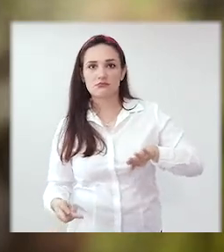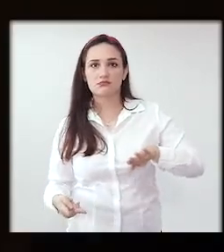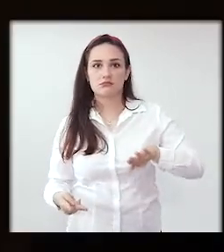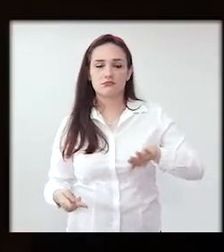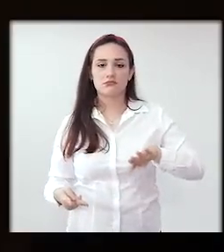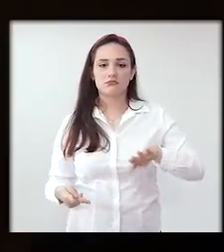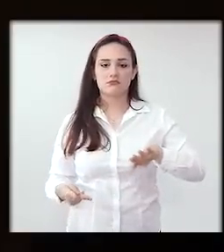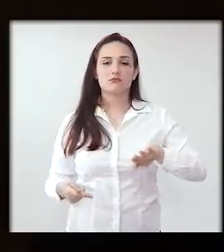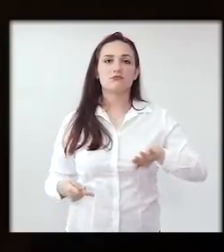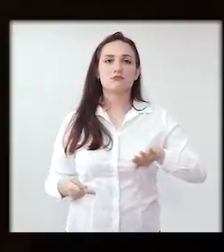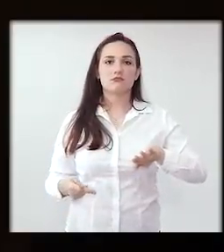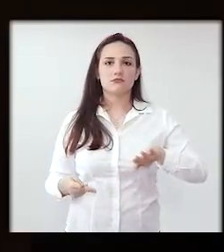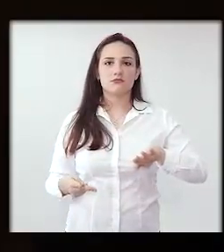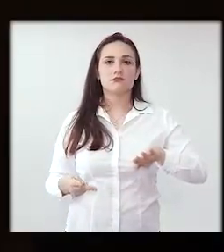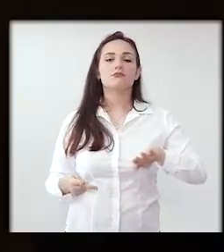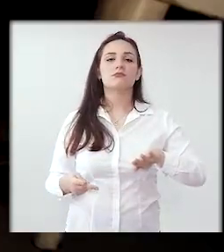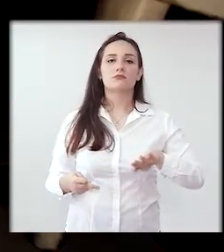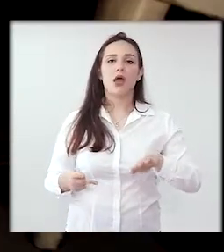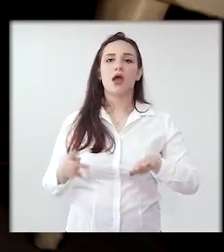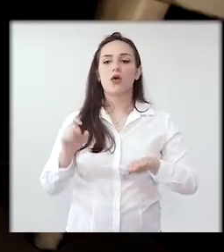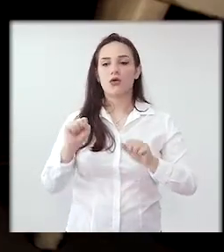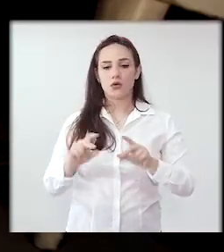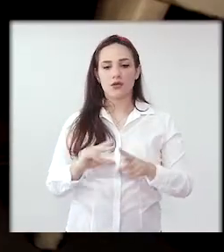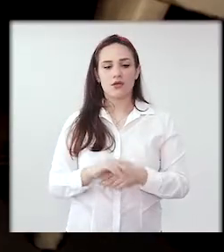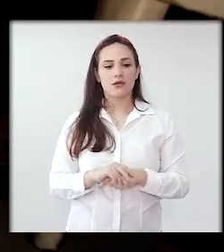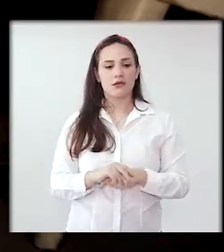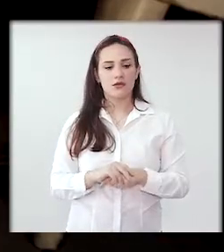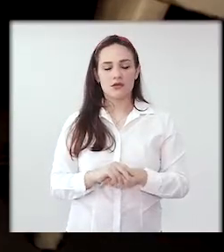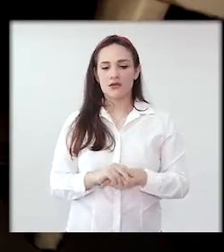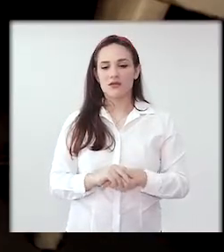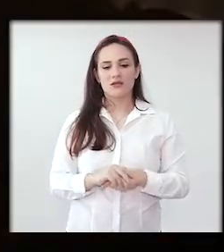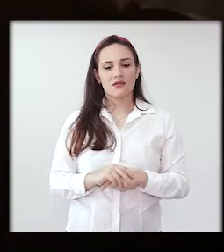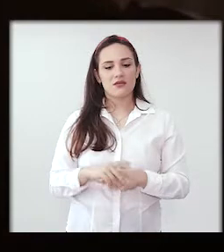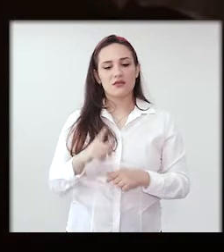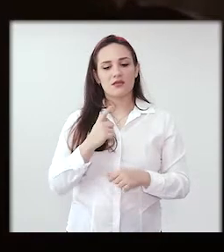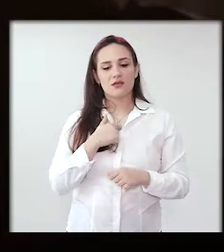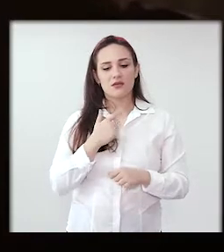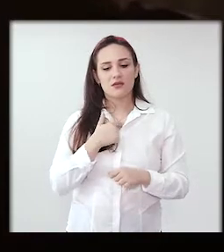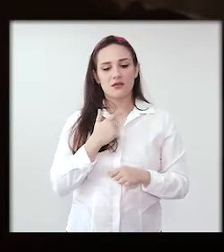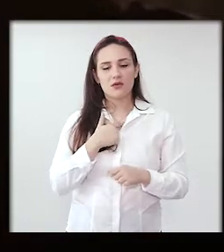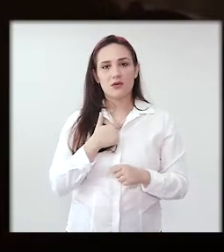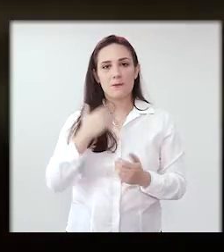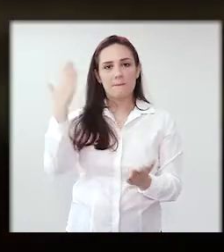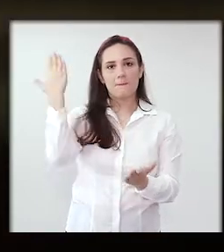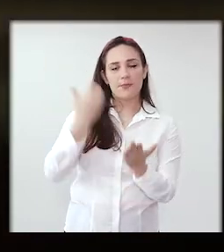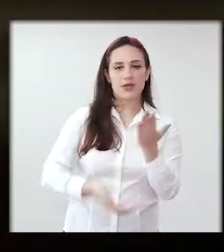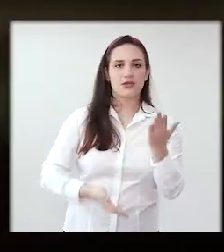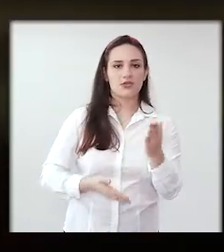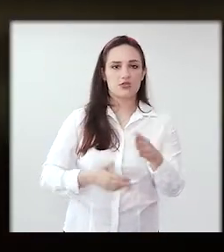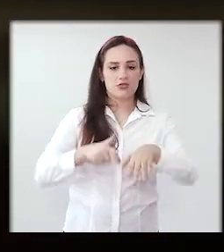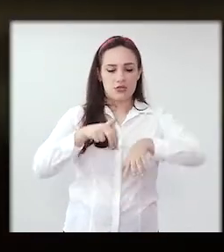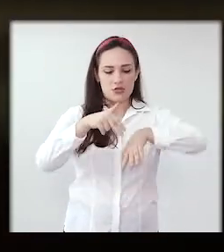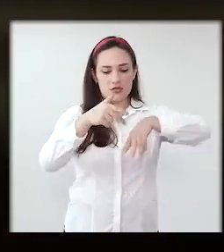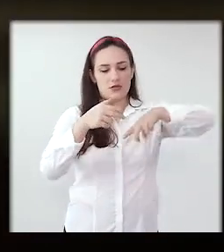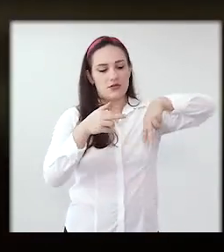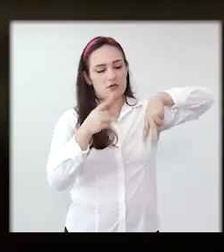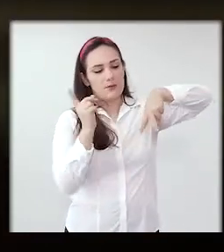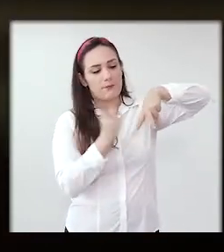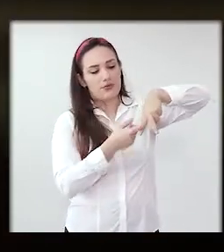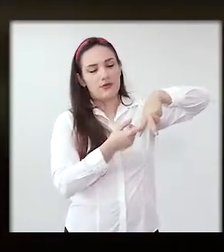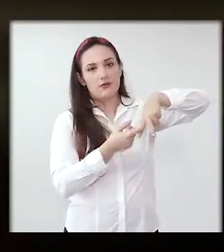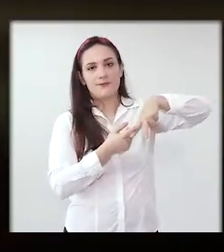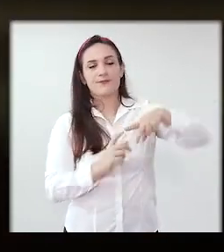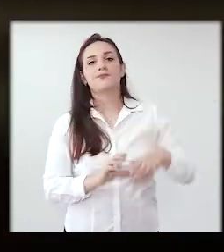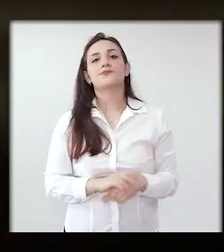argamassadeira. E fui socorrida, mas não adiantou, eu perdi um pedaço da perna. Eu estava distribuindo vergalhões